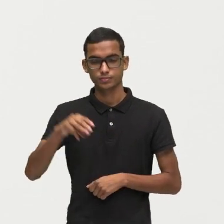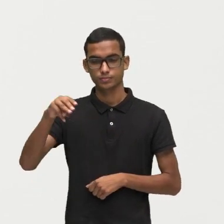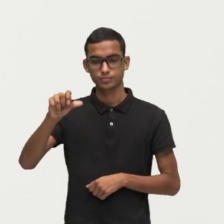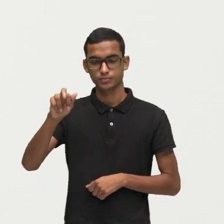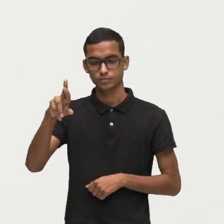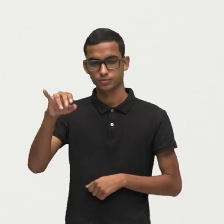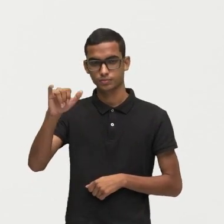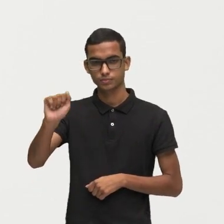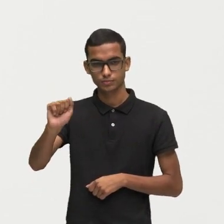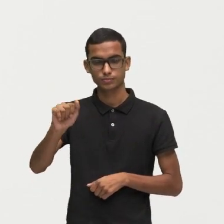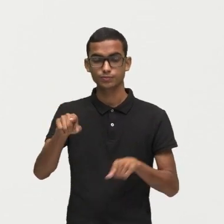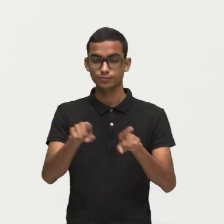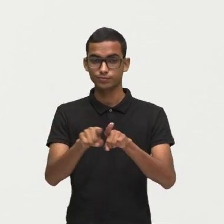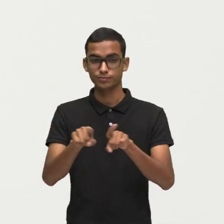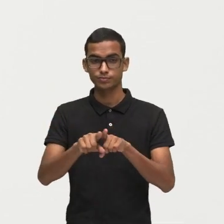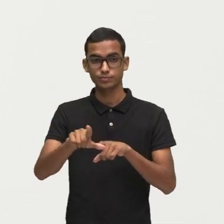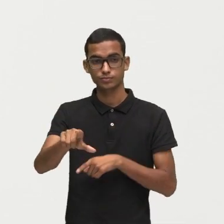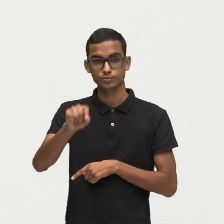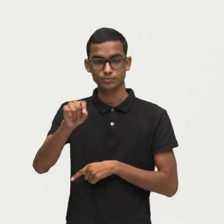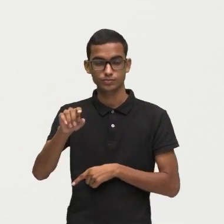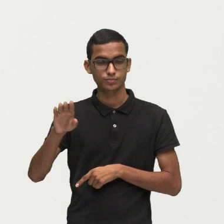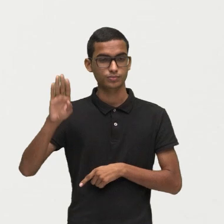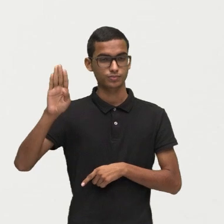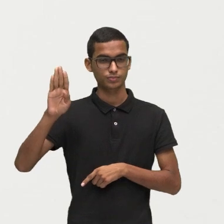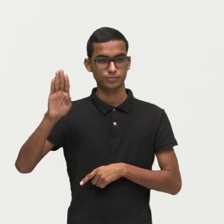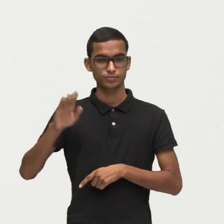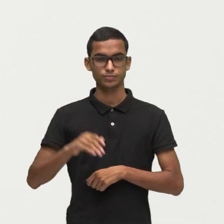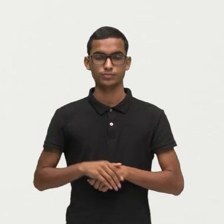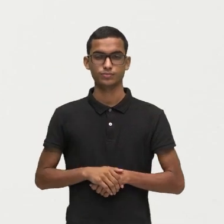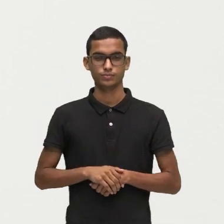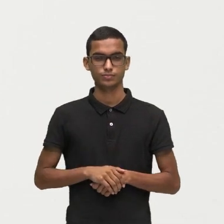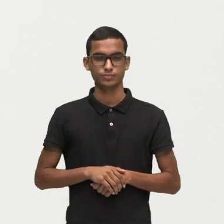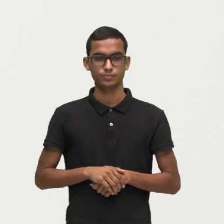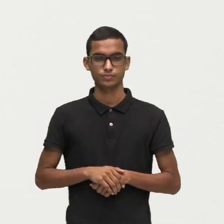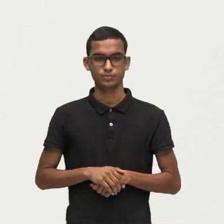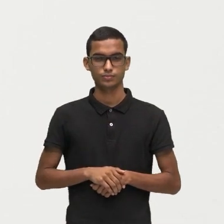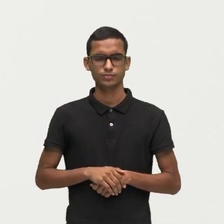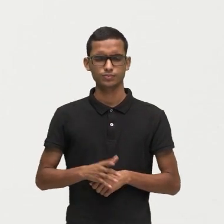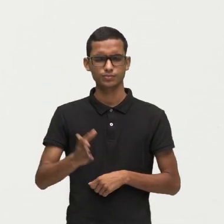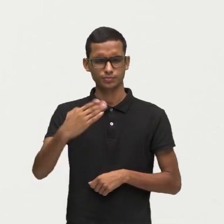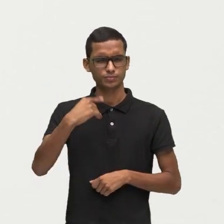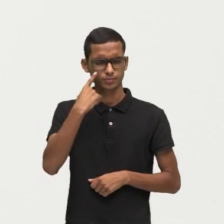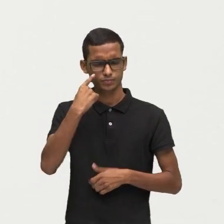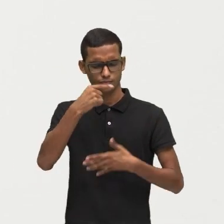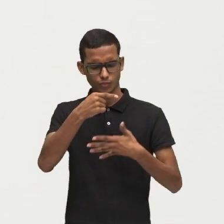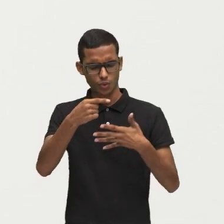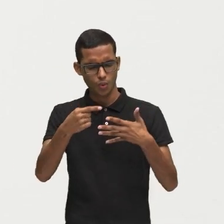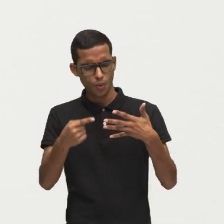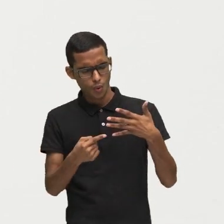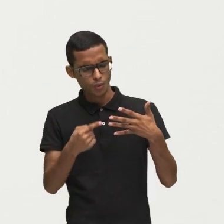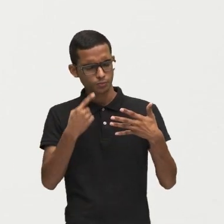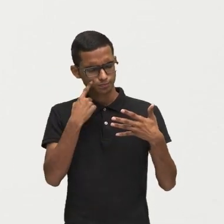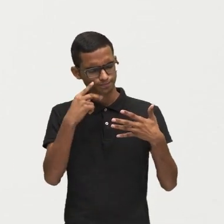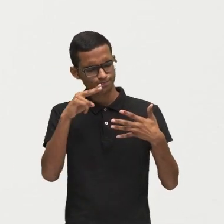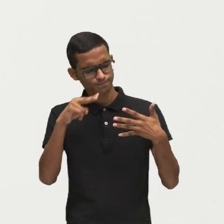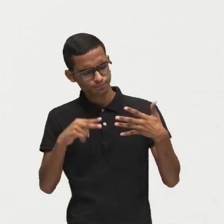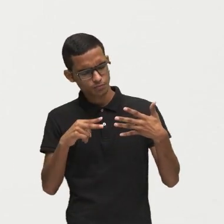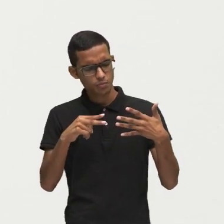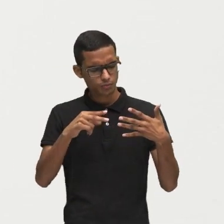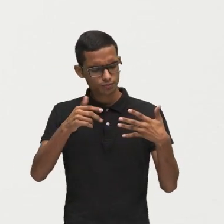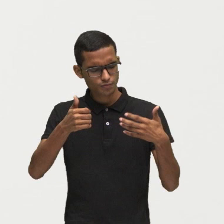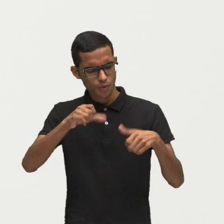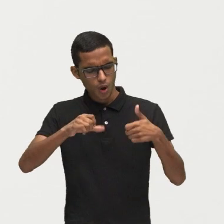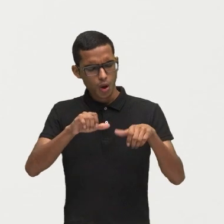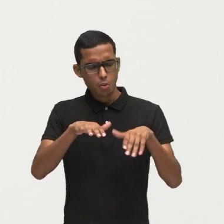Arruda marcou também a alternativa B. Vamos fazer essa análise, vamos verificar aqui qual dessas